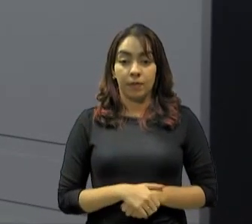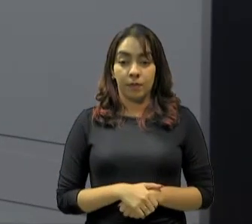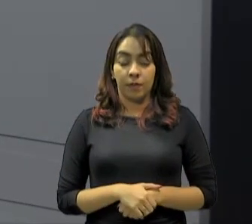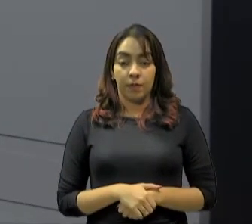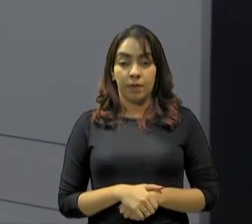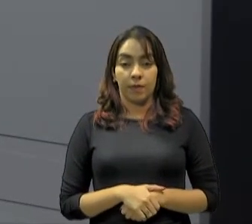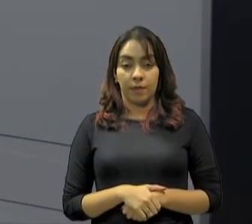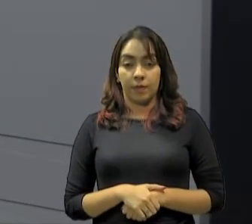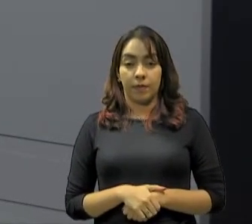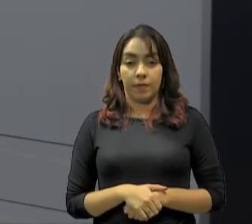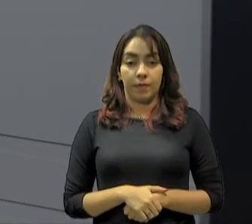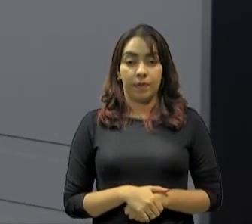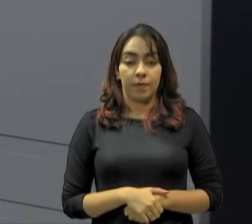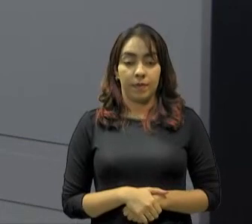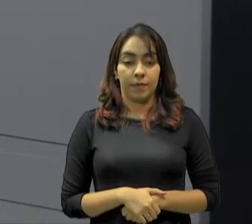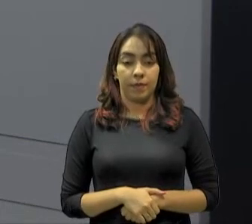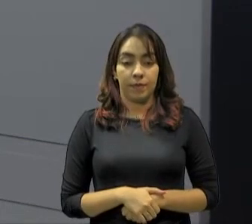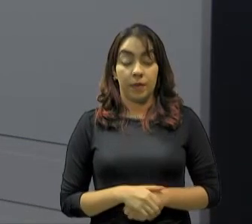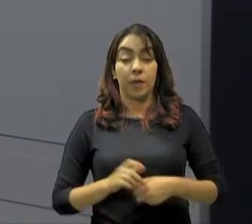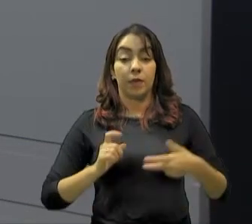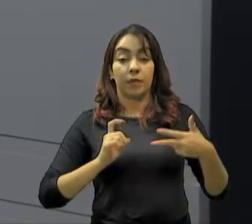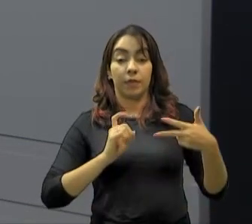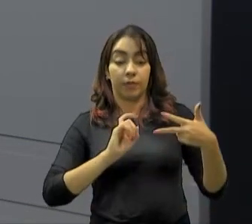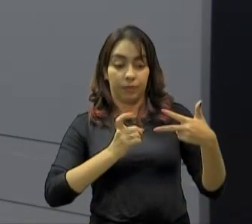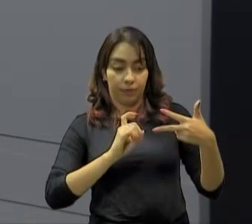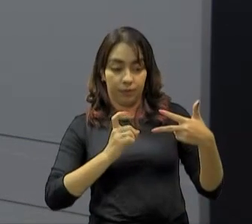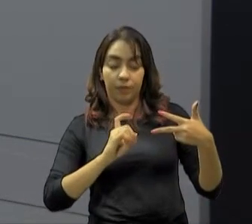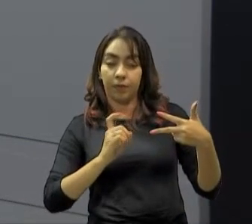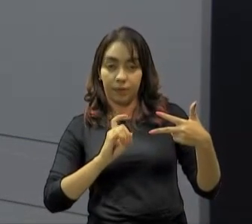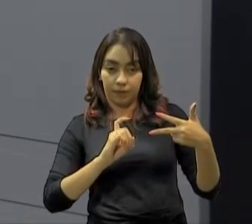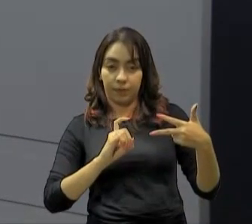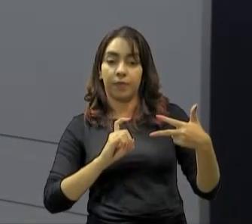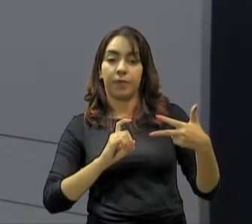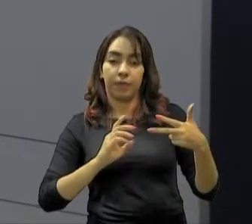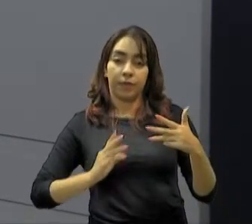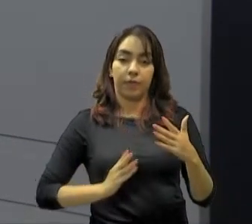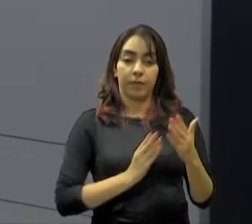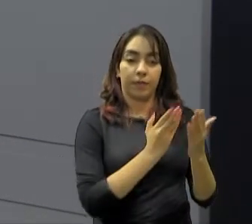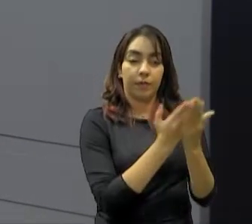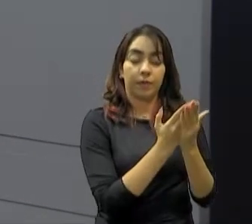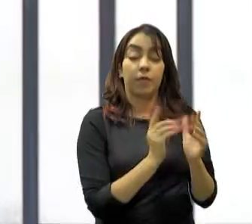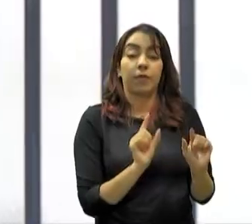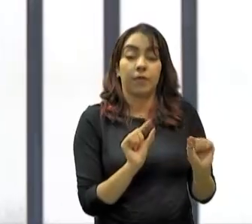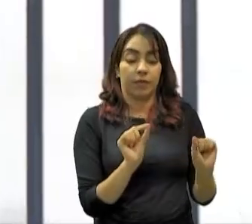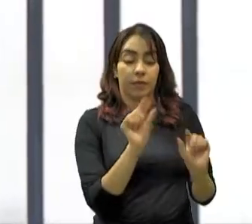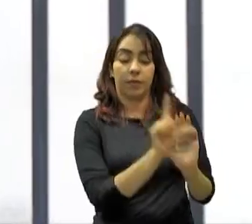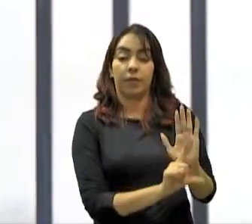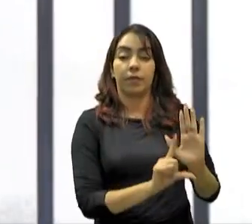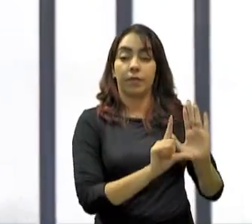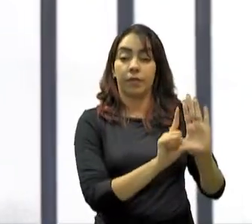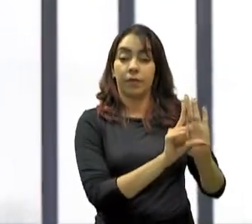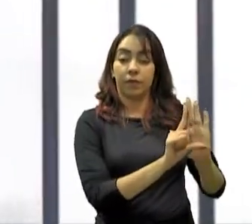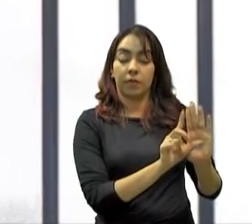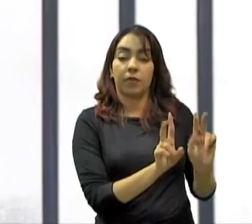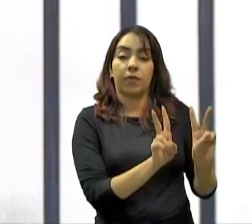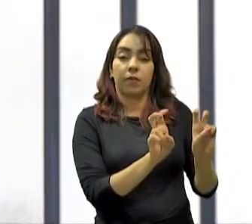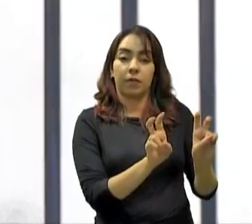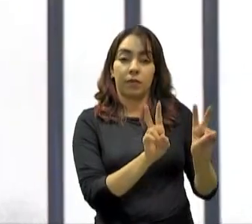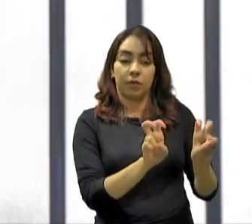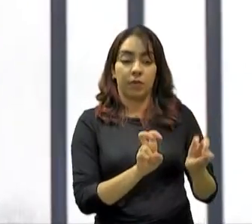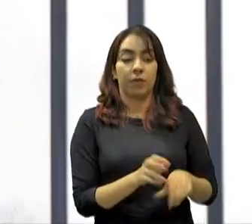veto parcial do Executivo enviado à Casa Legislativa se refere à lei que determina a fixação de avisos